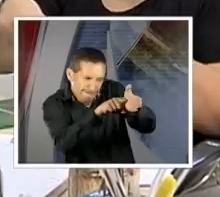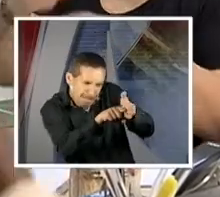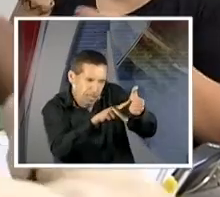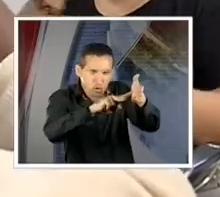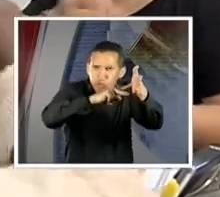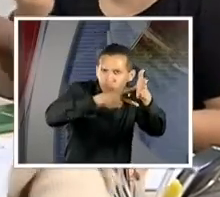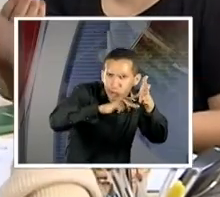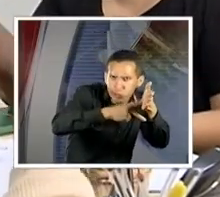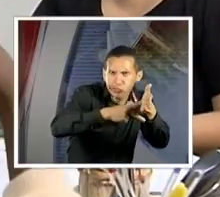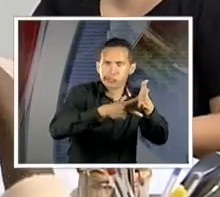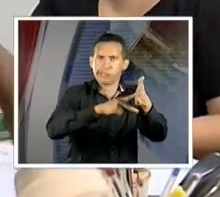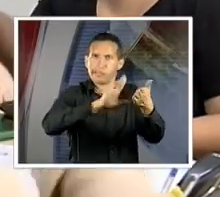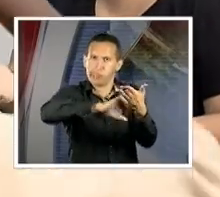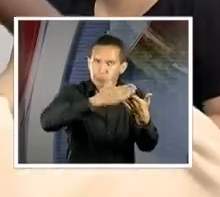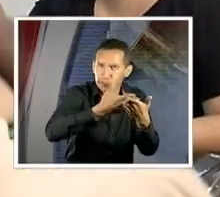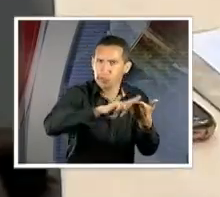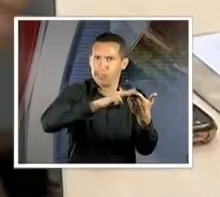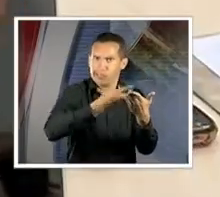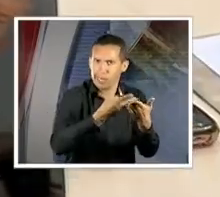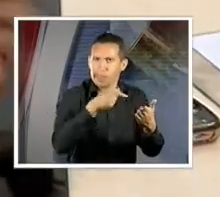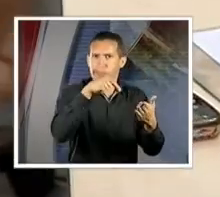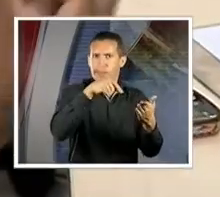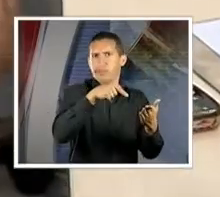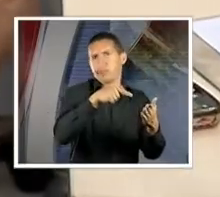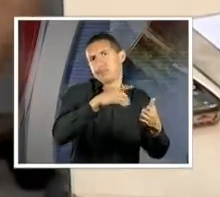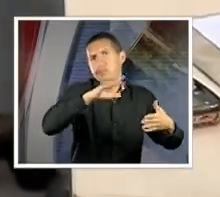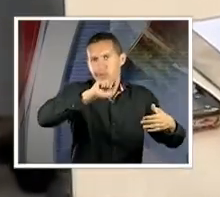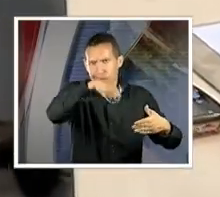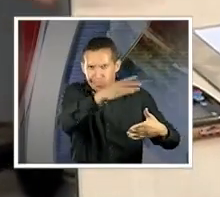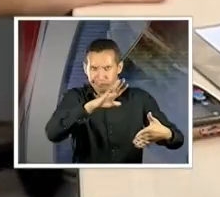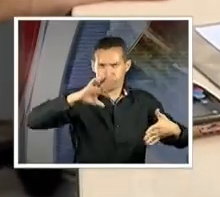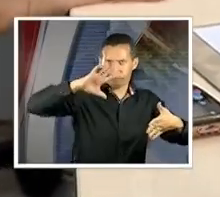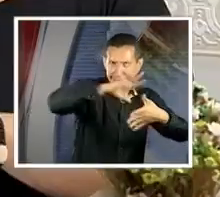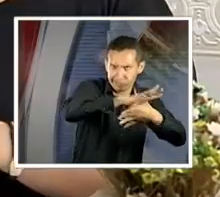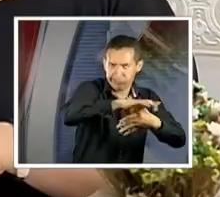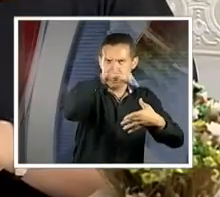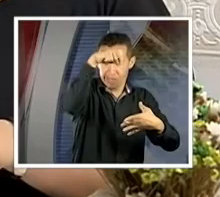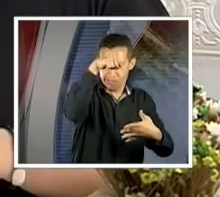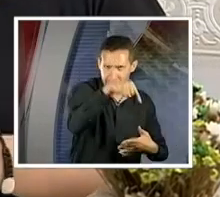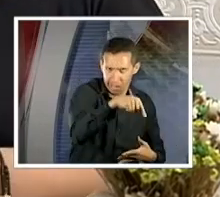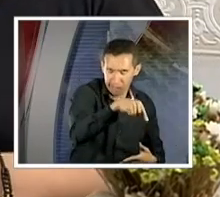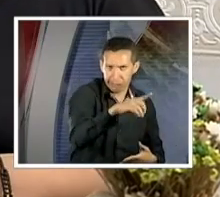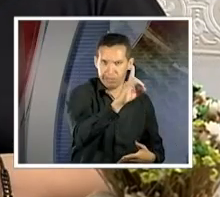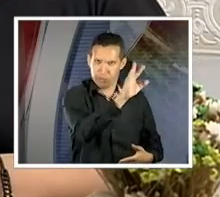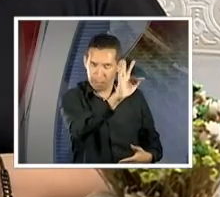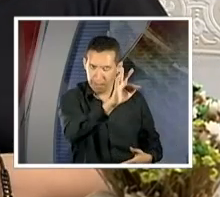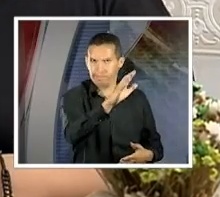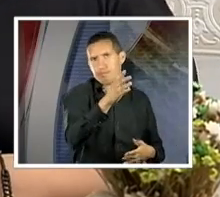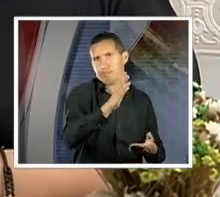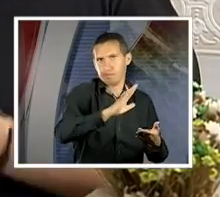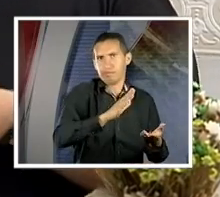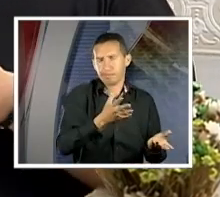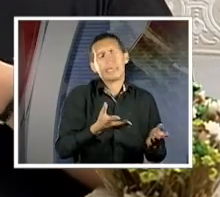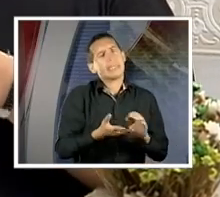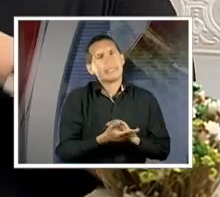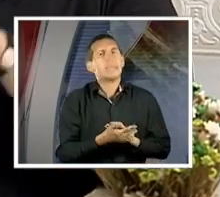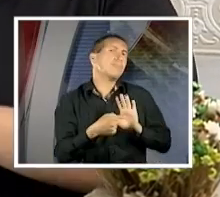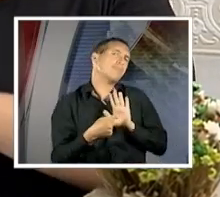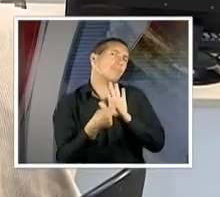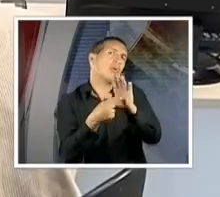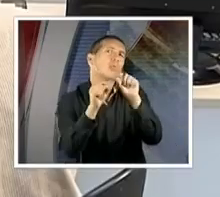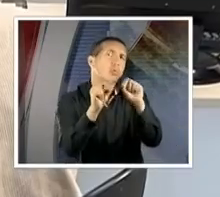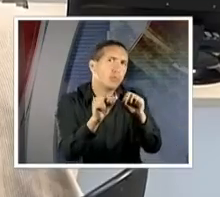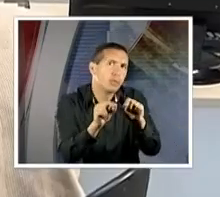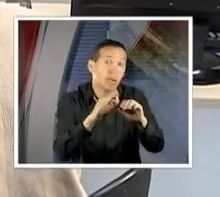Dados do Sindicato dos Trabalhadores Intérpretes, Guias e Tradutores da Língua Brasileira de Sinais no Distrito